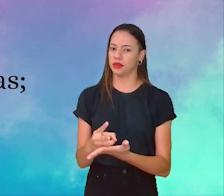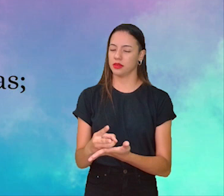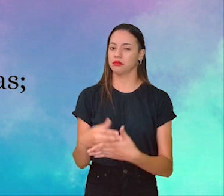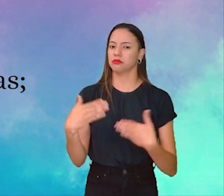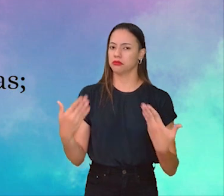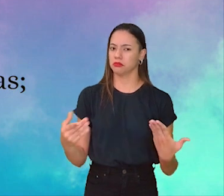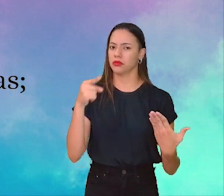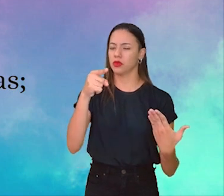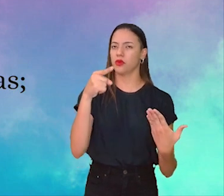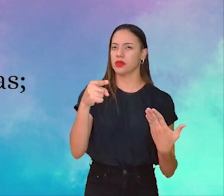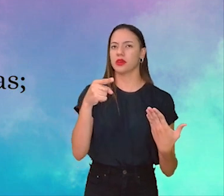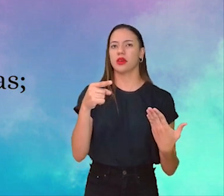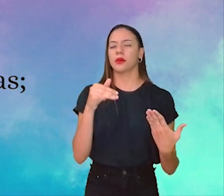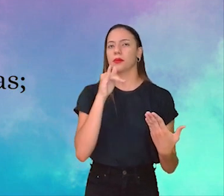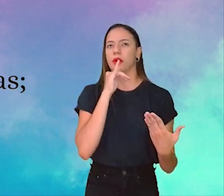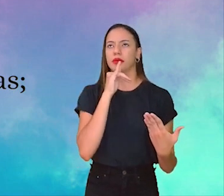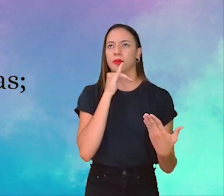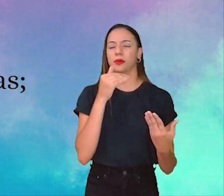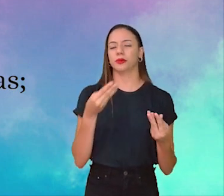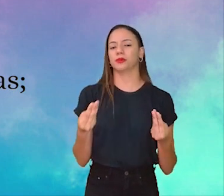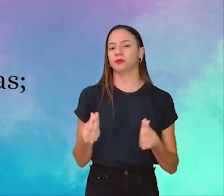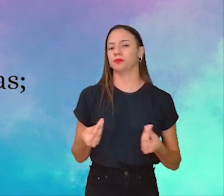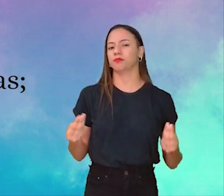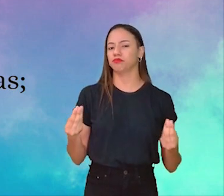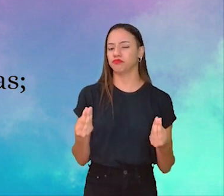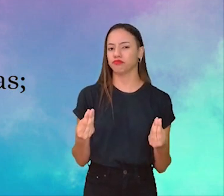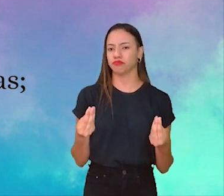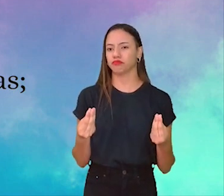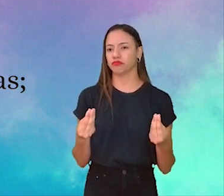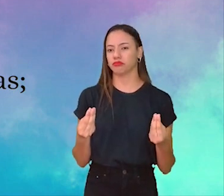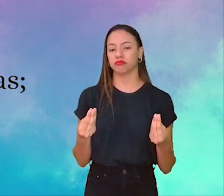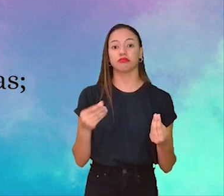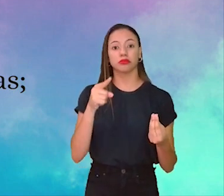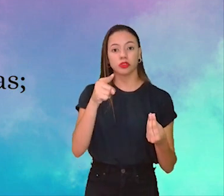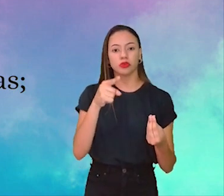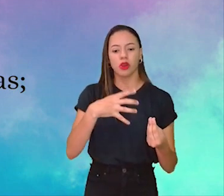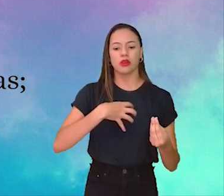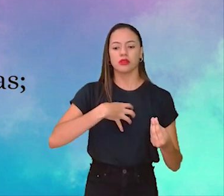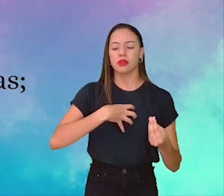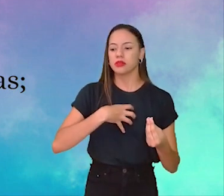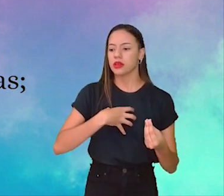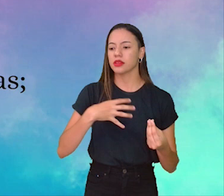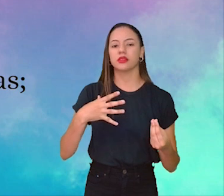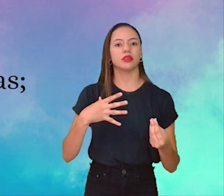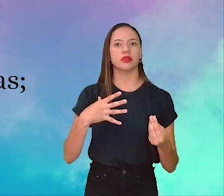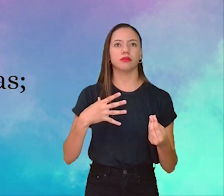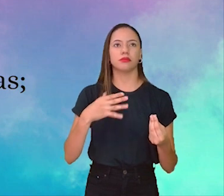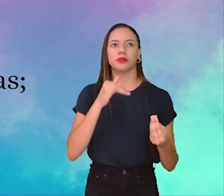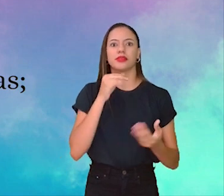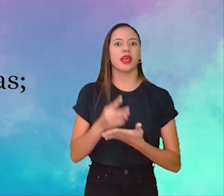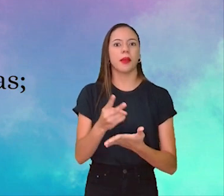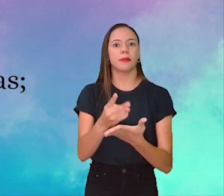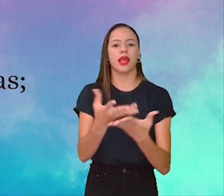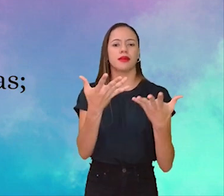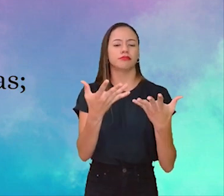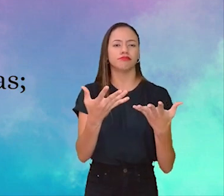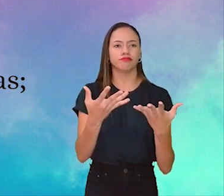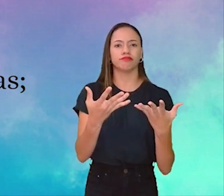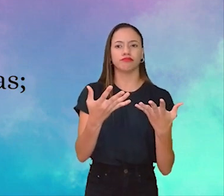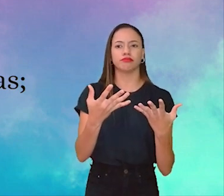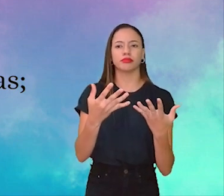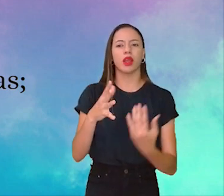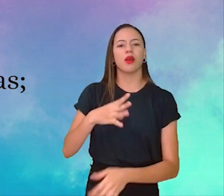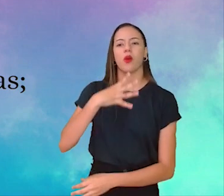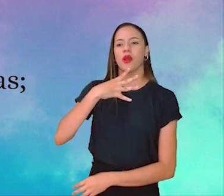estar aberto, por exemplo, a conhecer novos tipos musicais amplia, né? Isso produz no